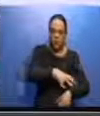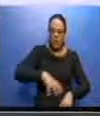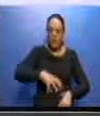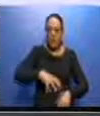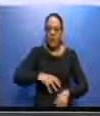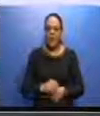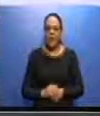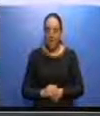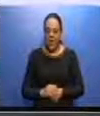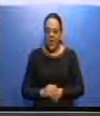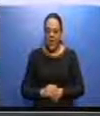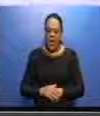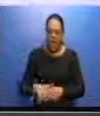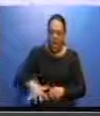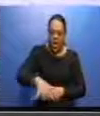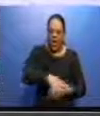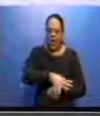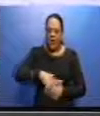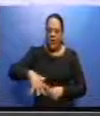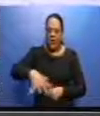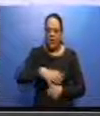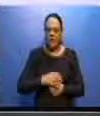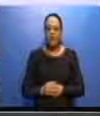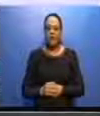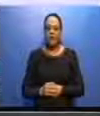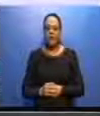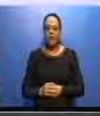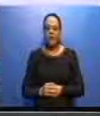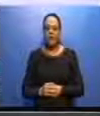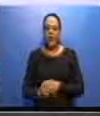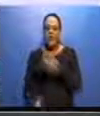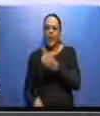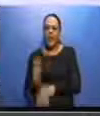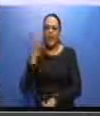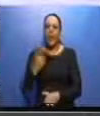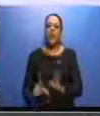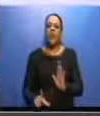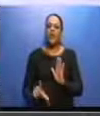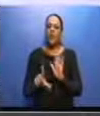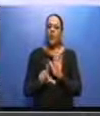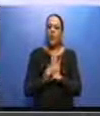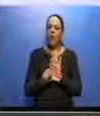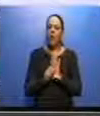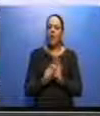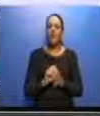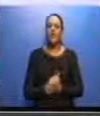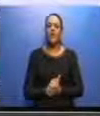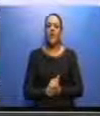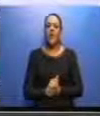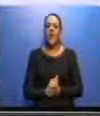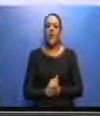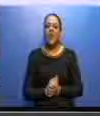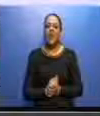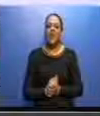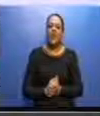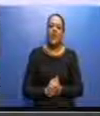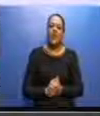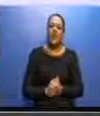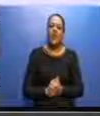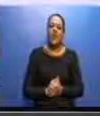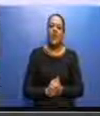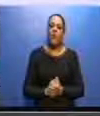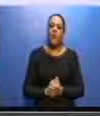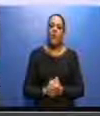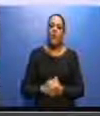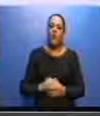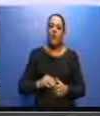regiões metropolitanas elas são criadas por lei através de critérios que mudam de país para país e de estado